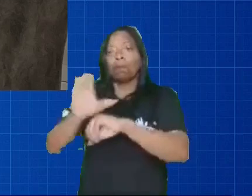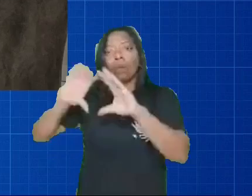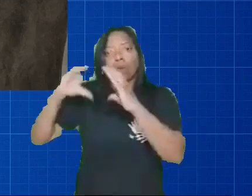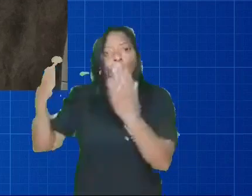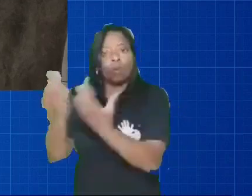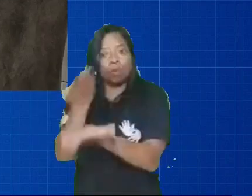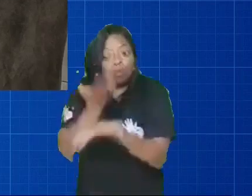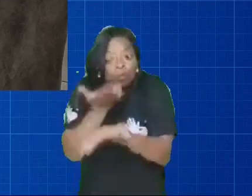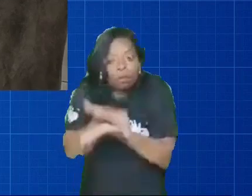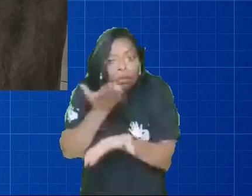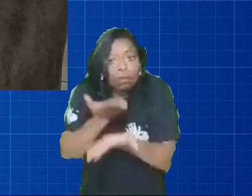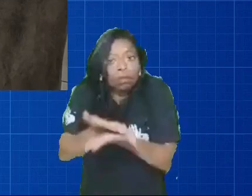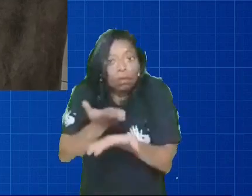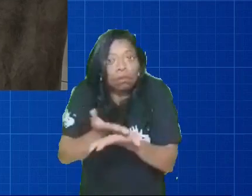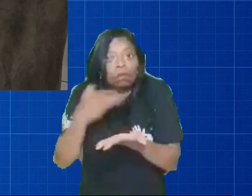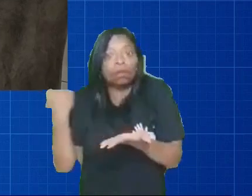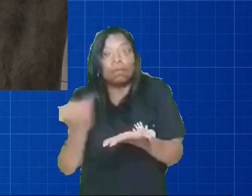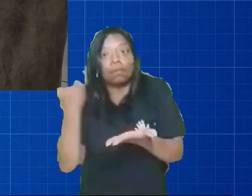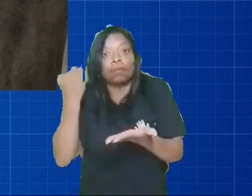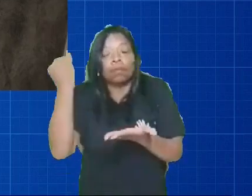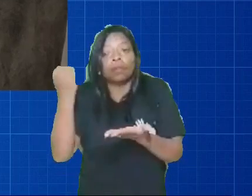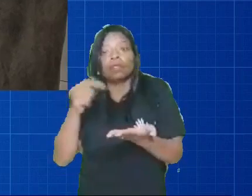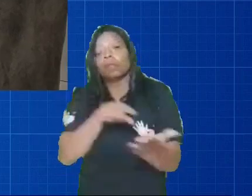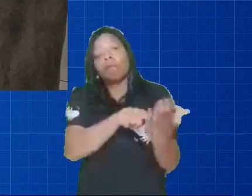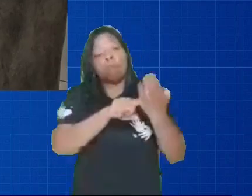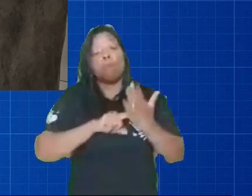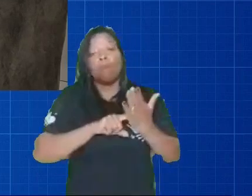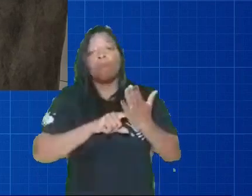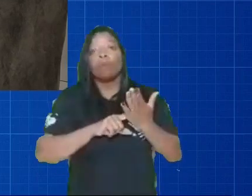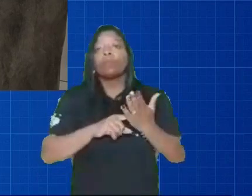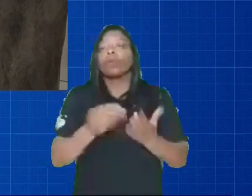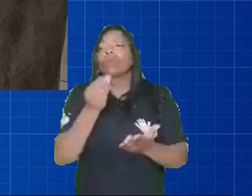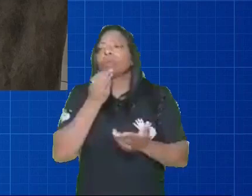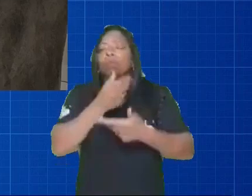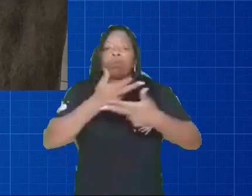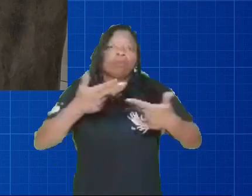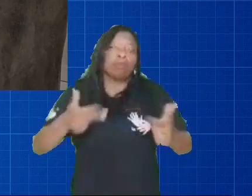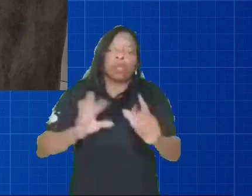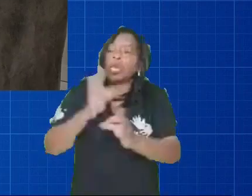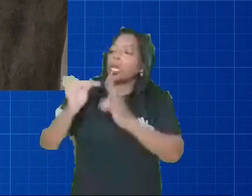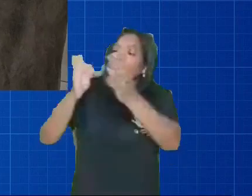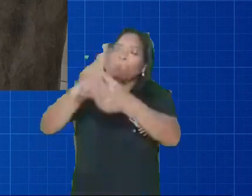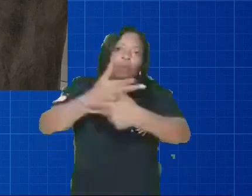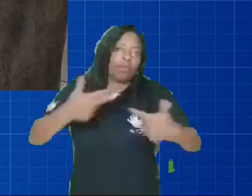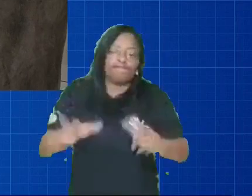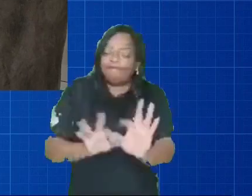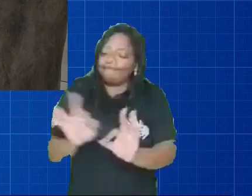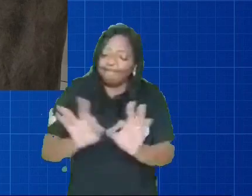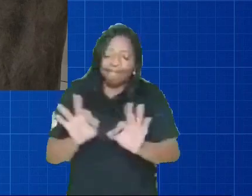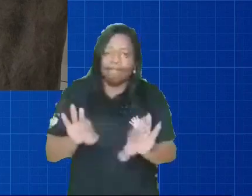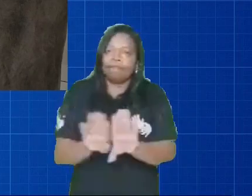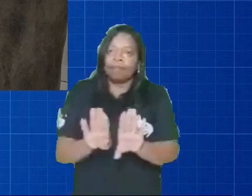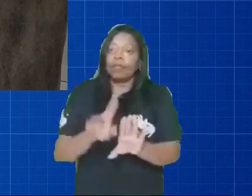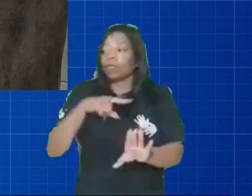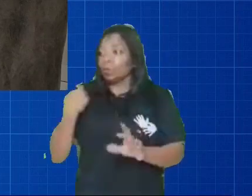novas possibilidades, novas tecnologias, novos planejamentos que a gente pode estar realizando. Então a gente tem feito sempre isso. E